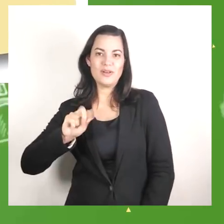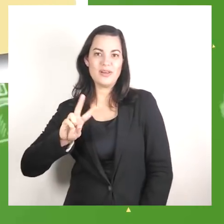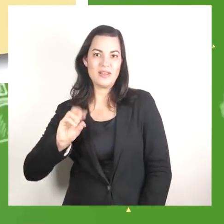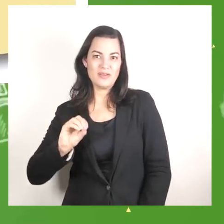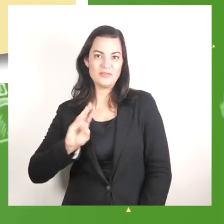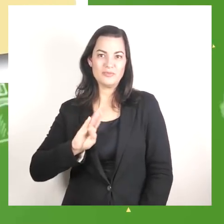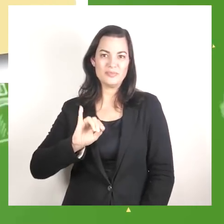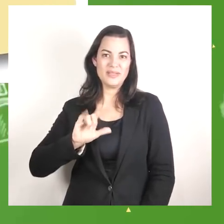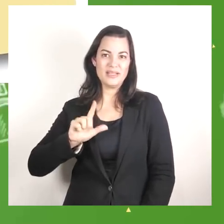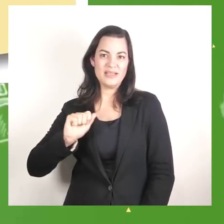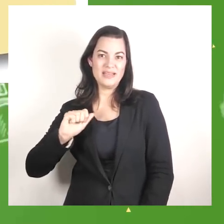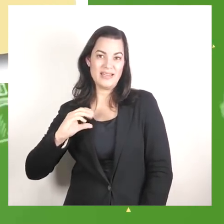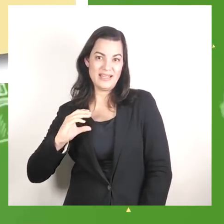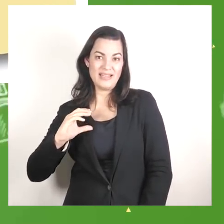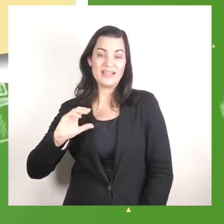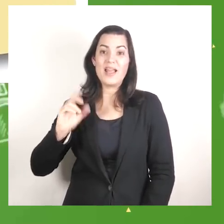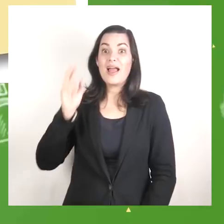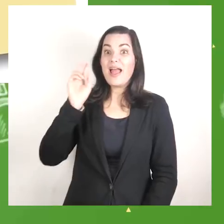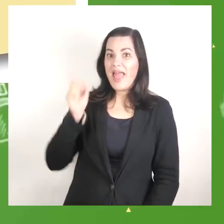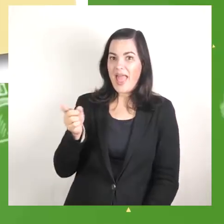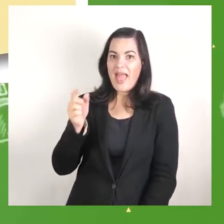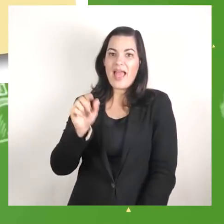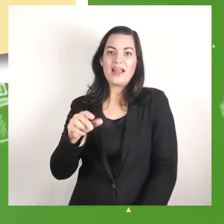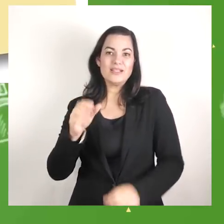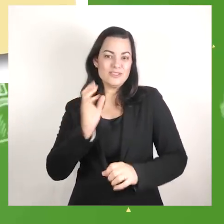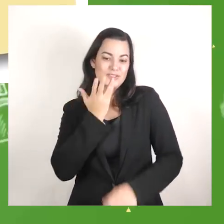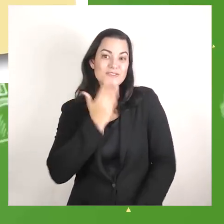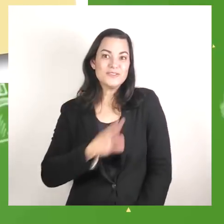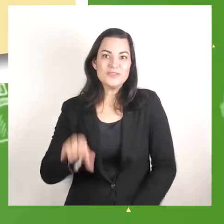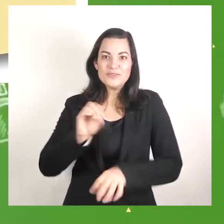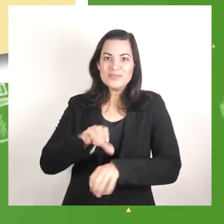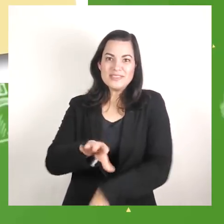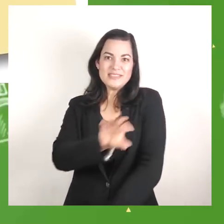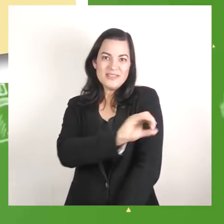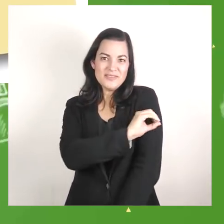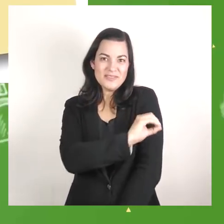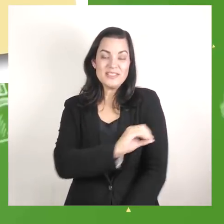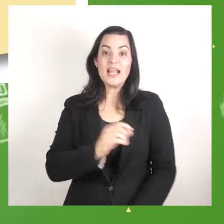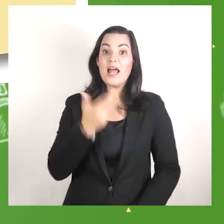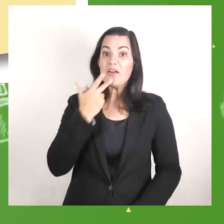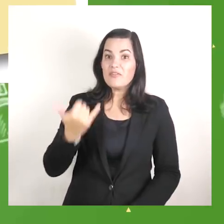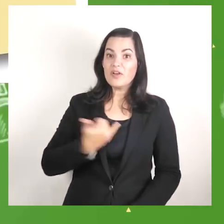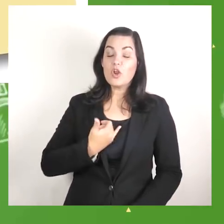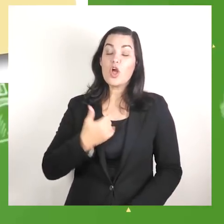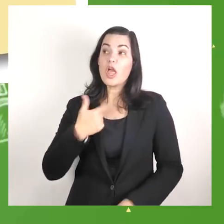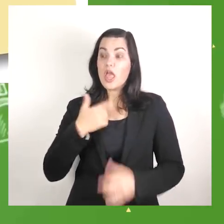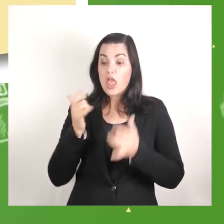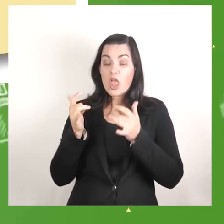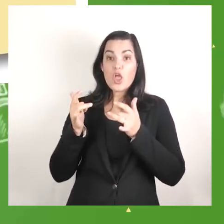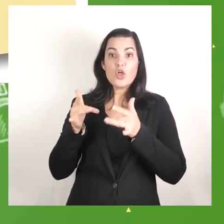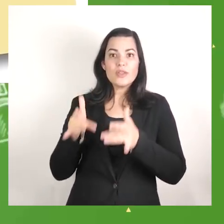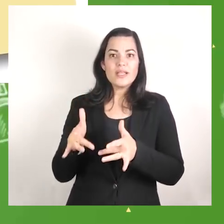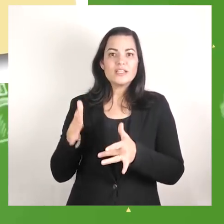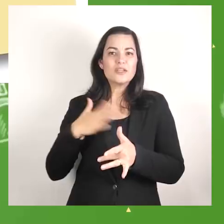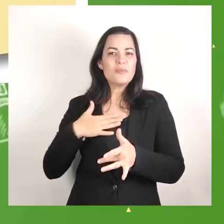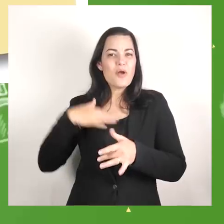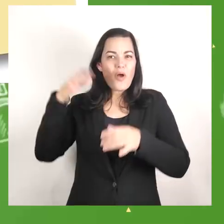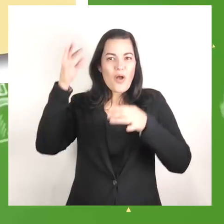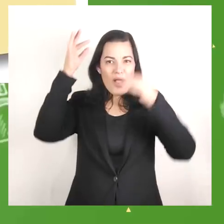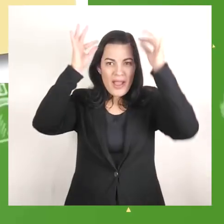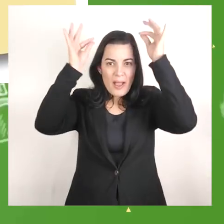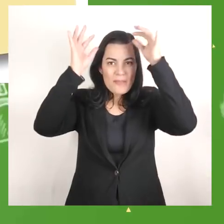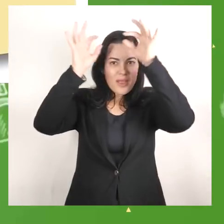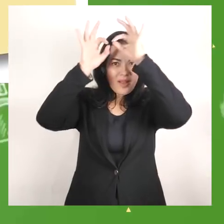ela é da Educação Infantil. Olha que legal! Ela disse o seguinte: Eu deixaria meus elastiquinhos